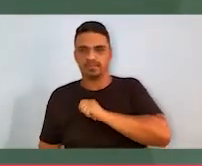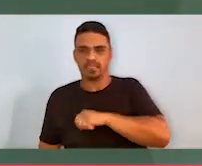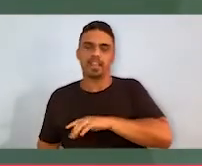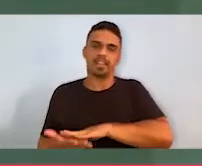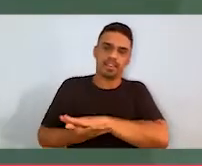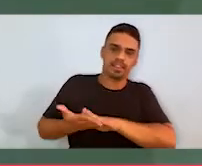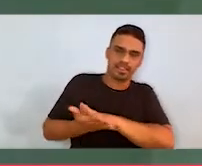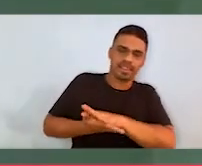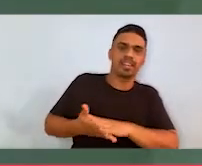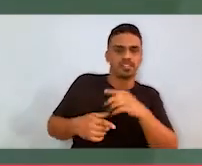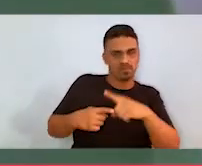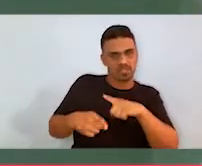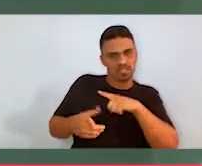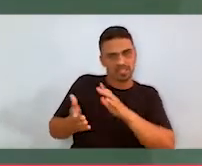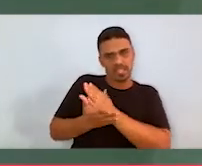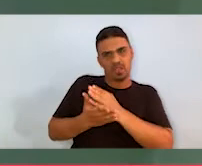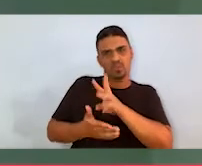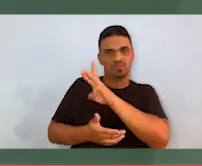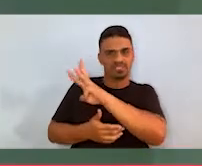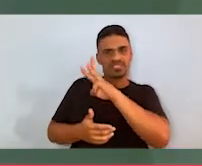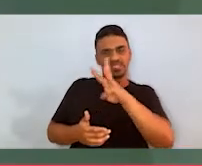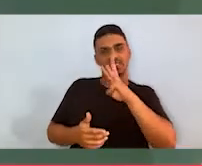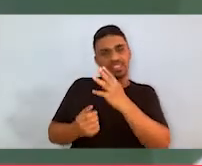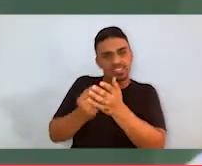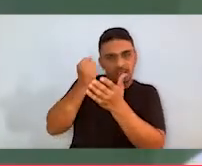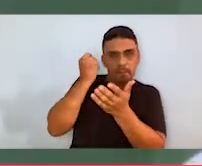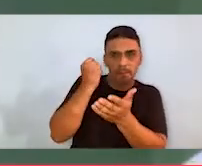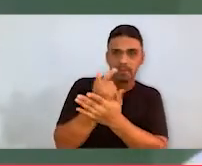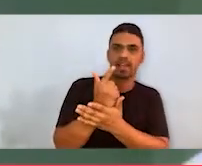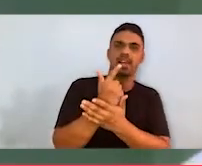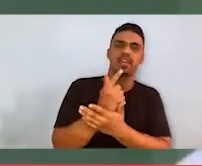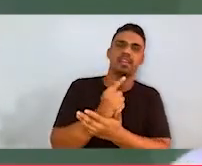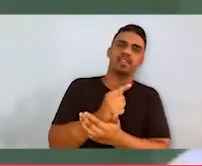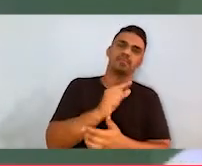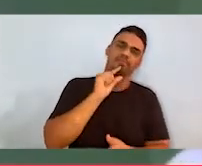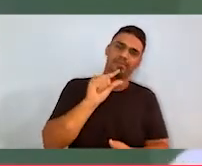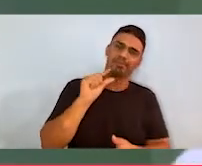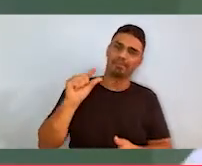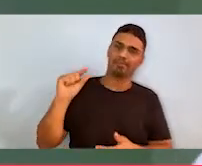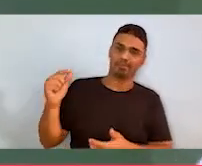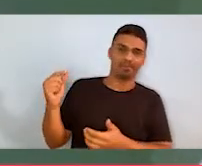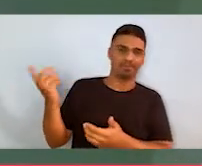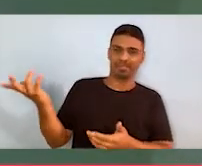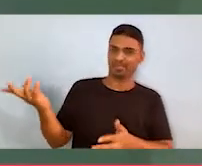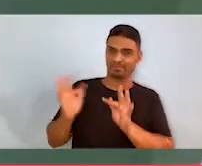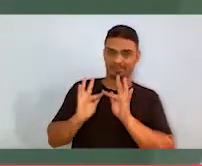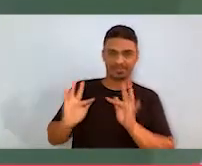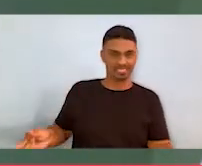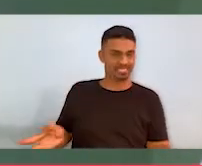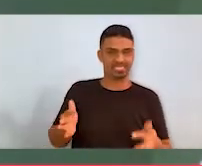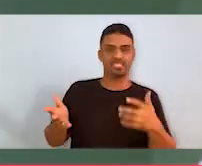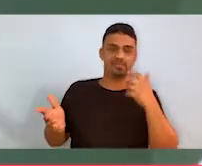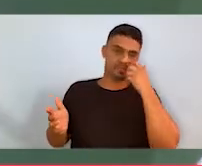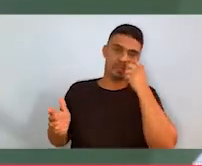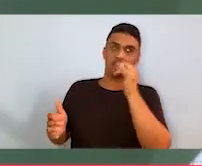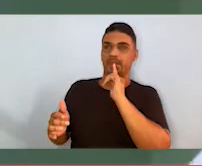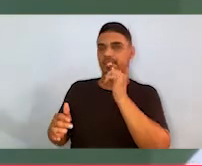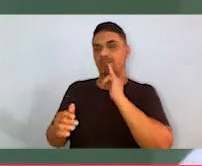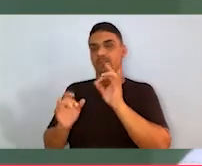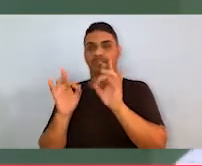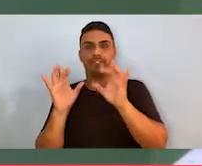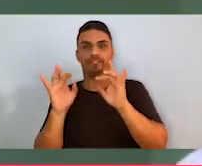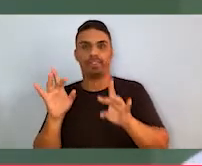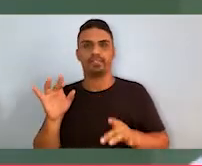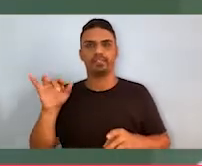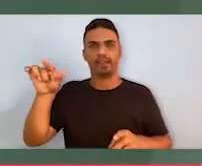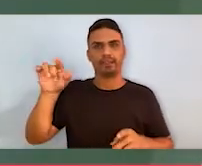que eles pagam uma miséria por cada coisa que você vende. Então, você vende um negócio, os caras ficam com 90%, você fica